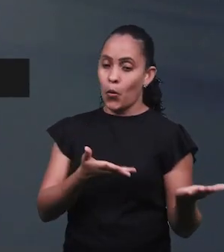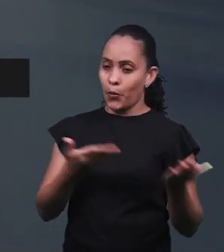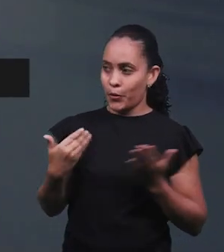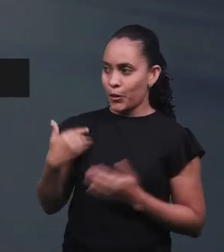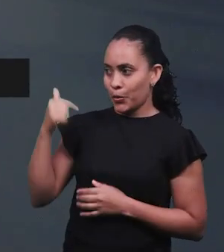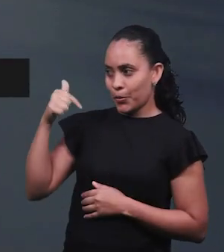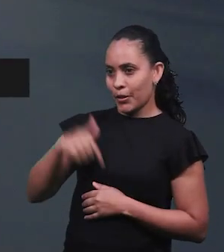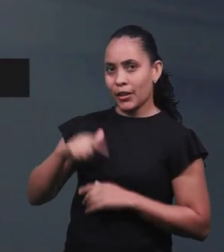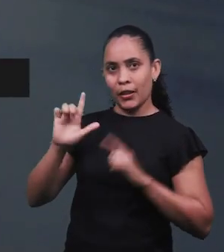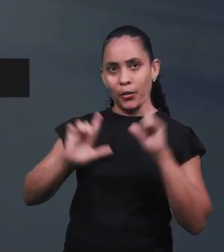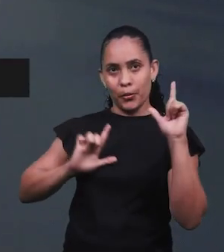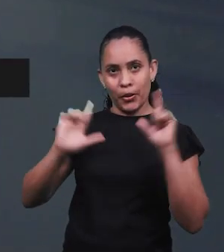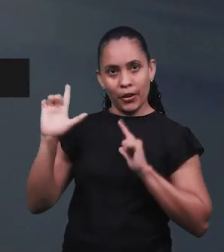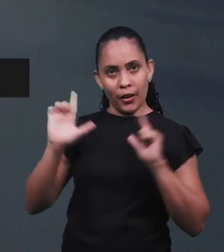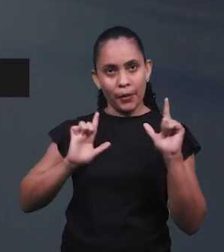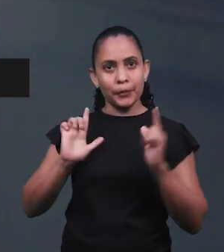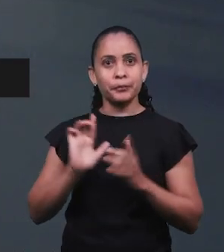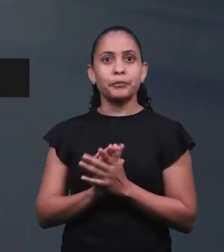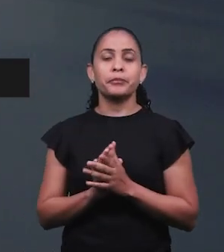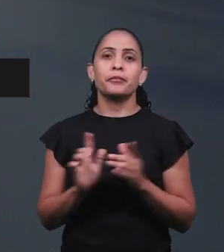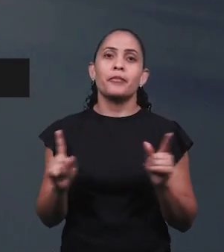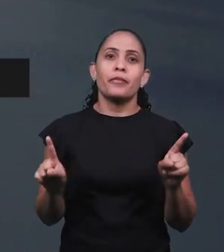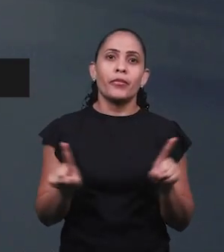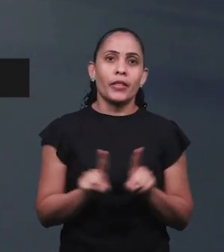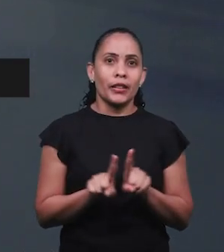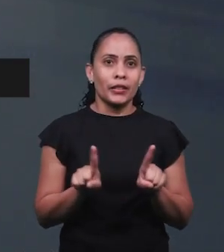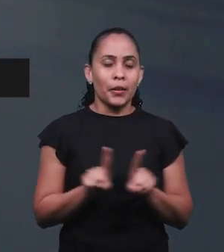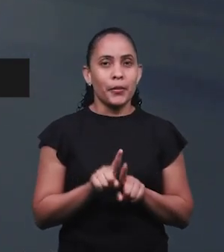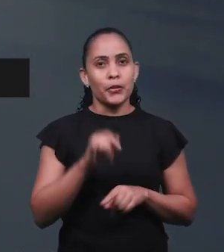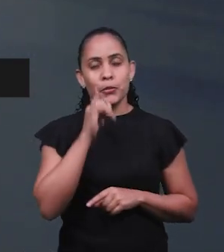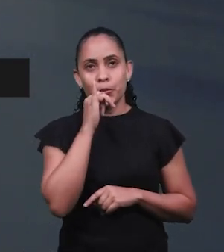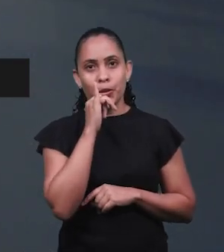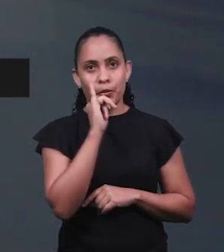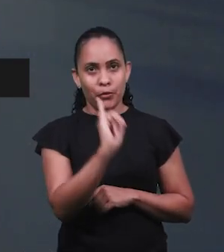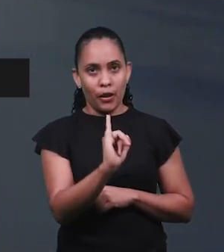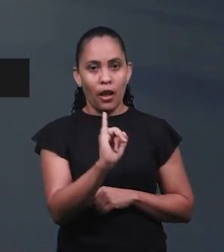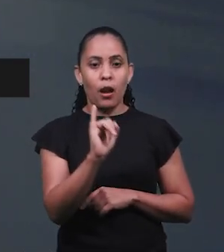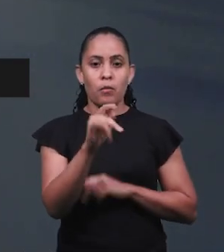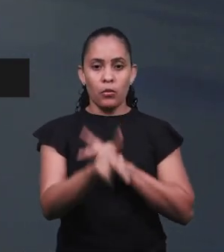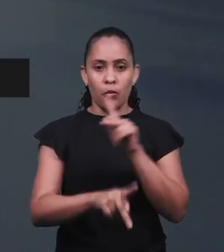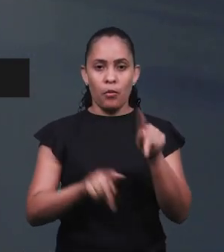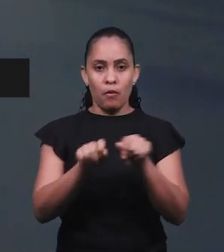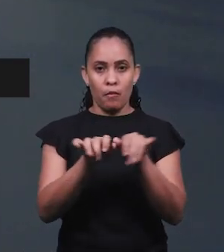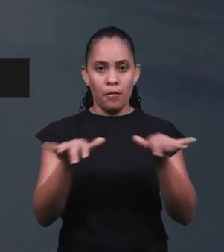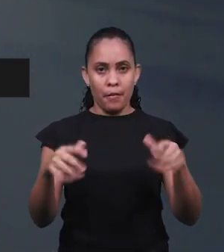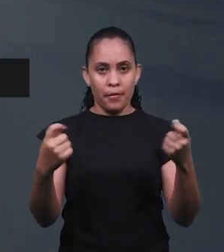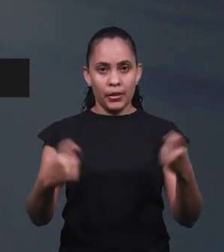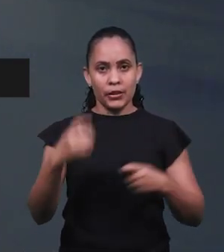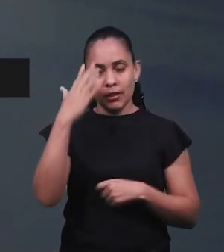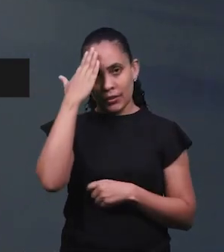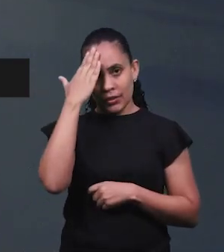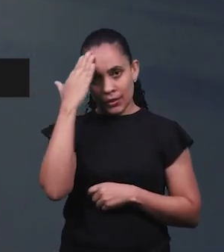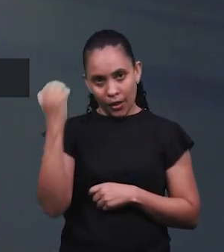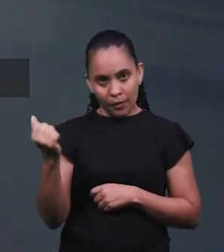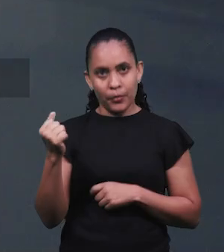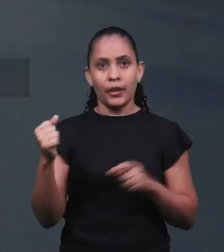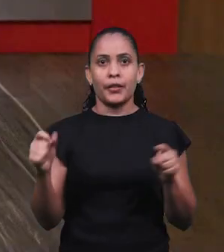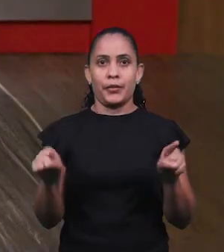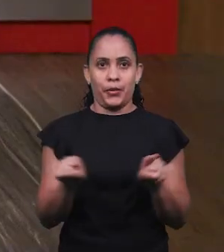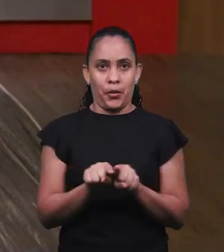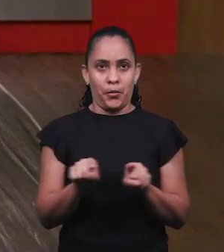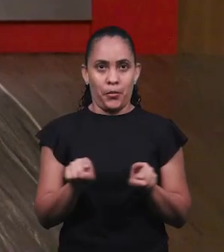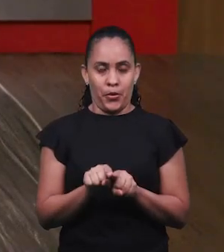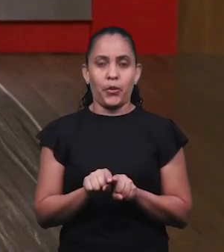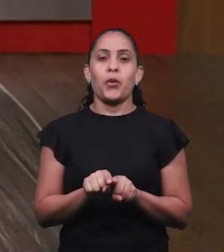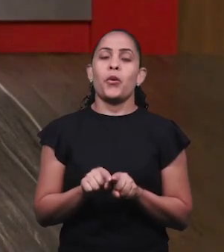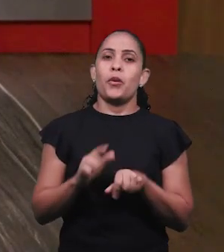participar desse programa e também de poder falar para a população que precisa de saber sobre um tema tão relevante como a doença